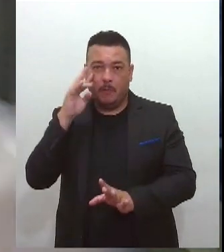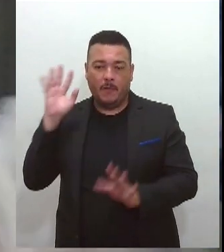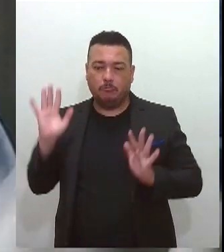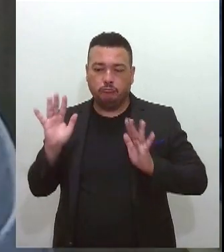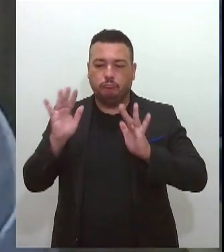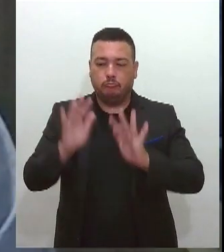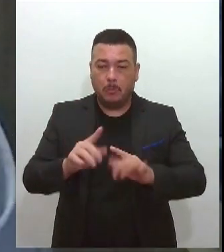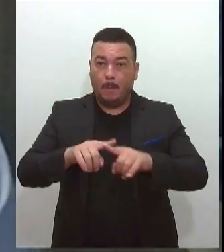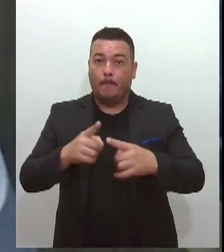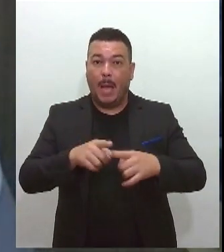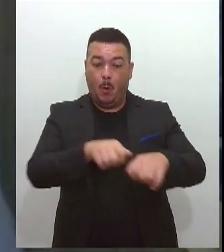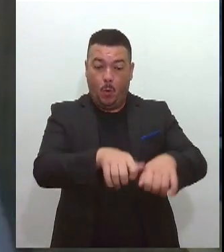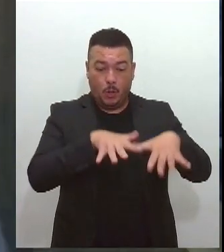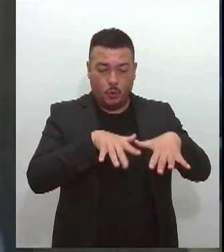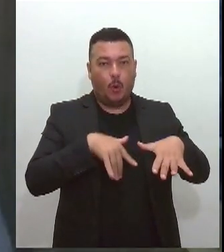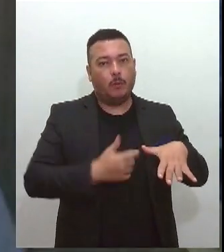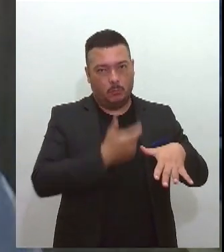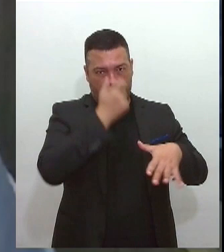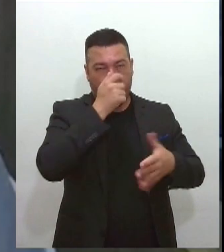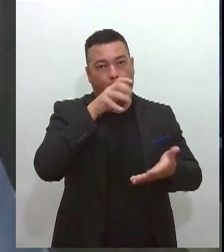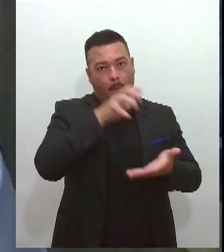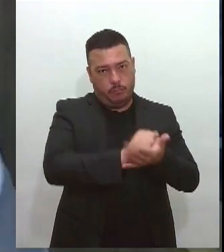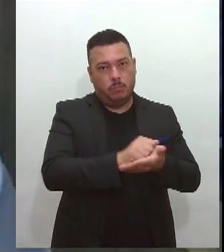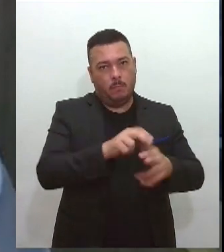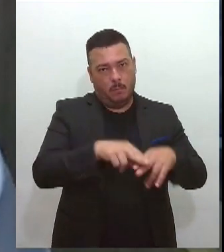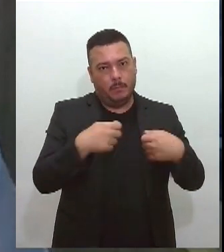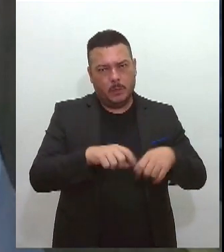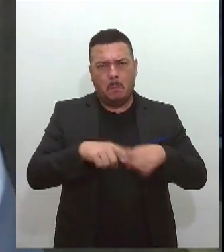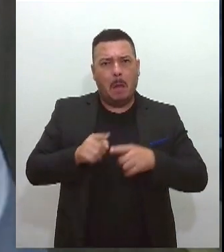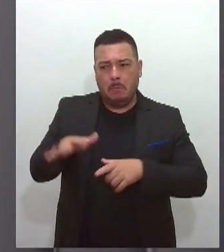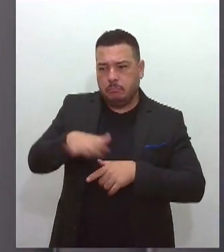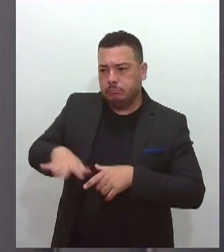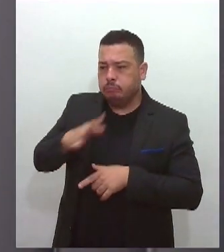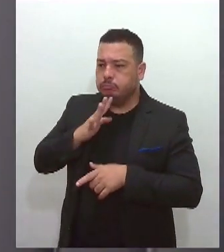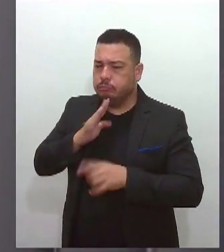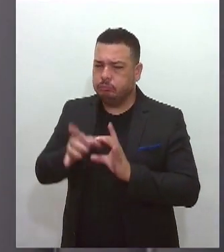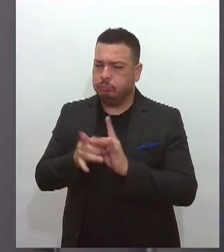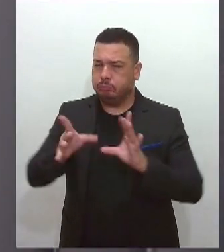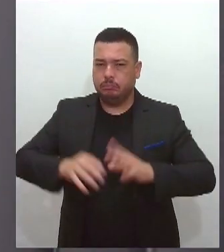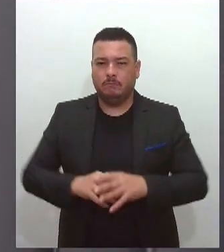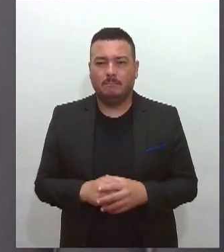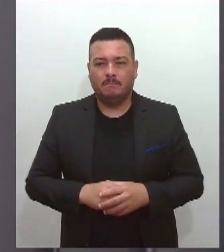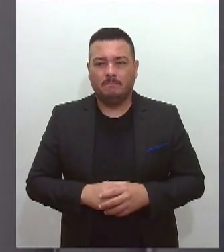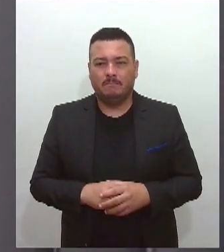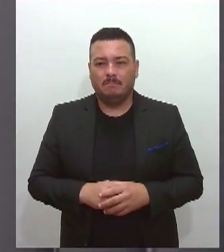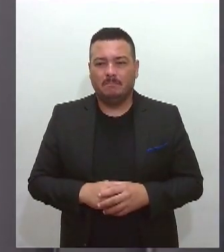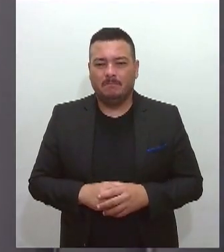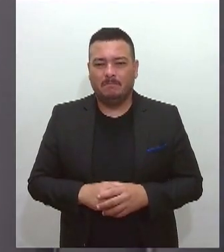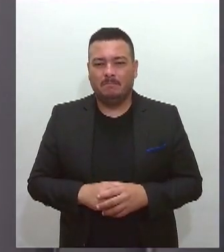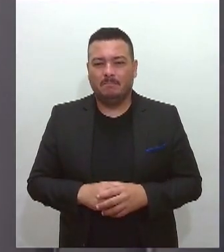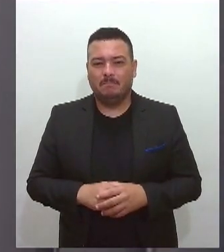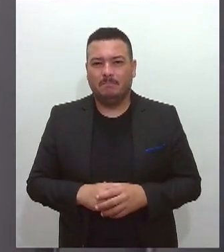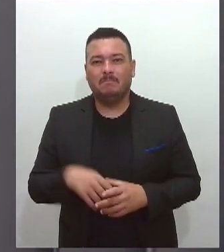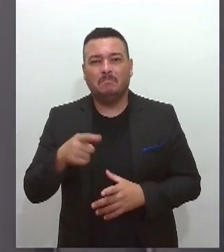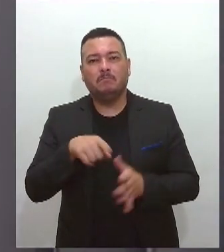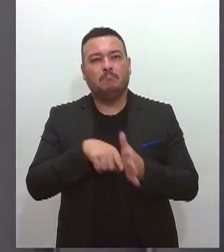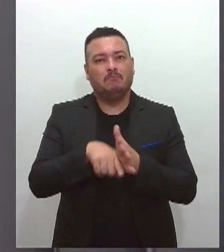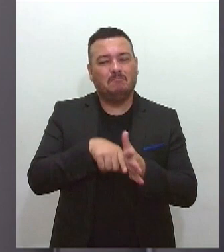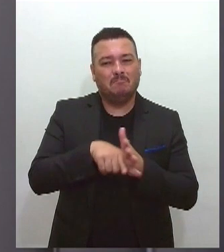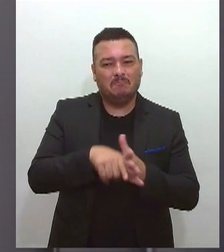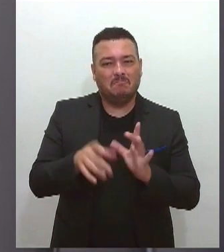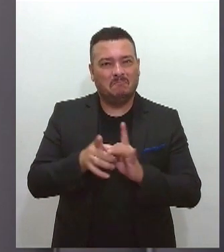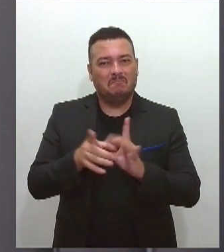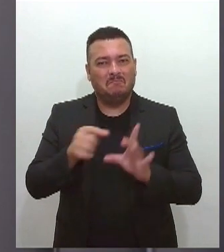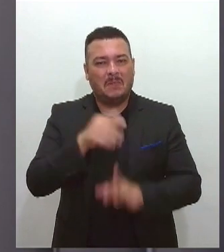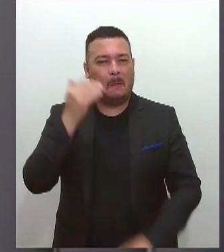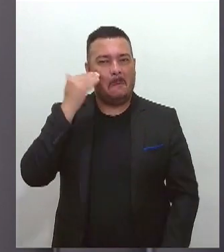também você pode passear e conhecer todo o acervo do memorial. Como o Matheus fez um trabalho de pesquisa, gente, ele entende bastante